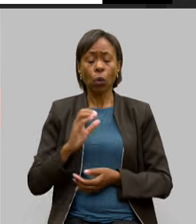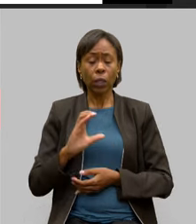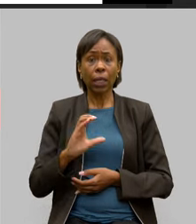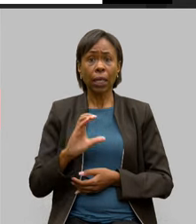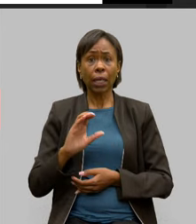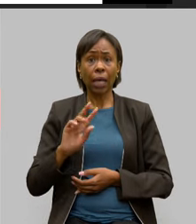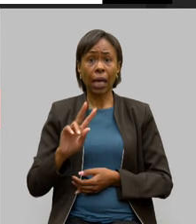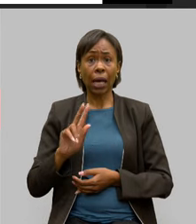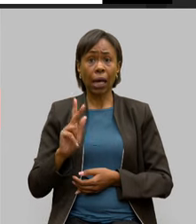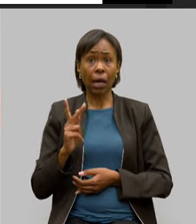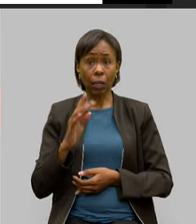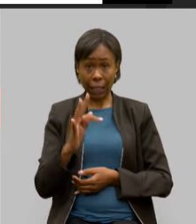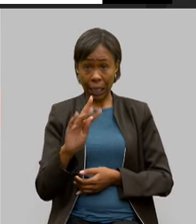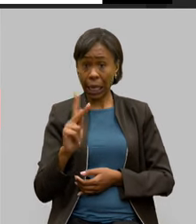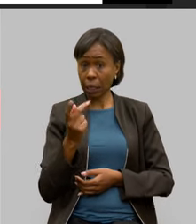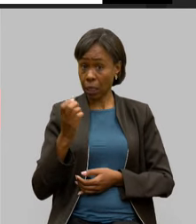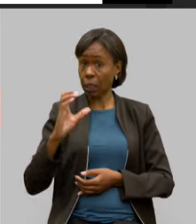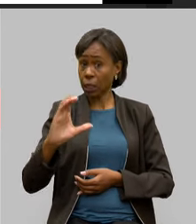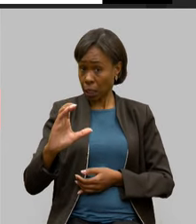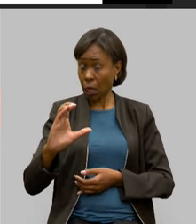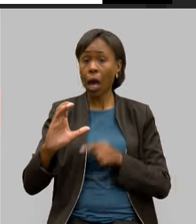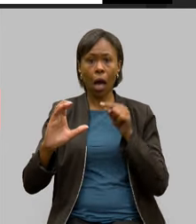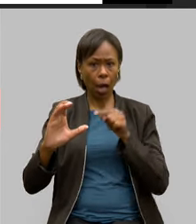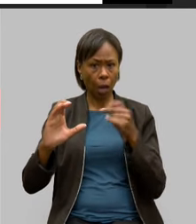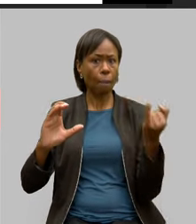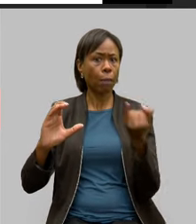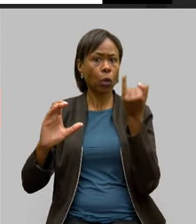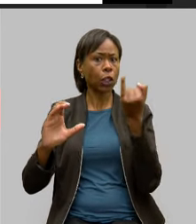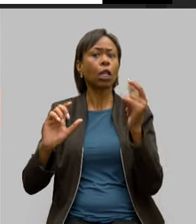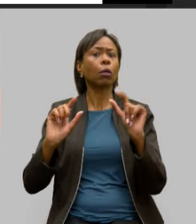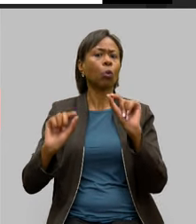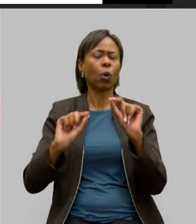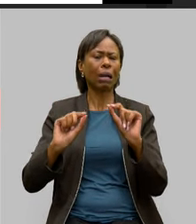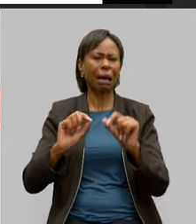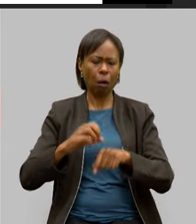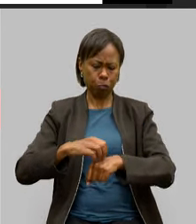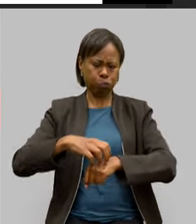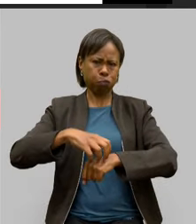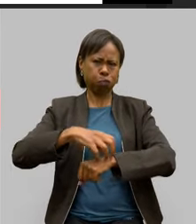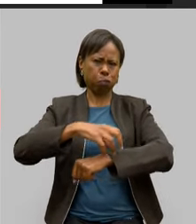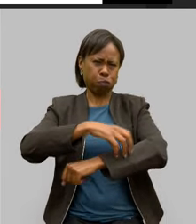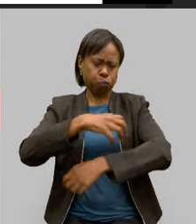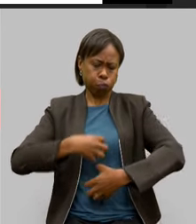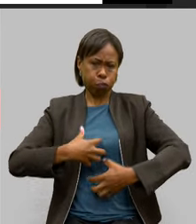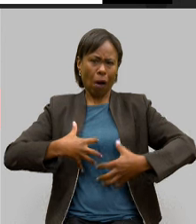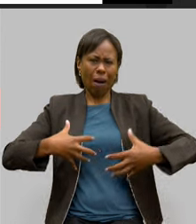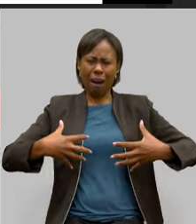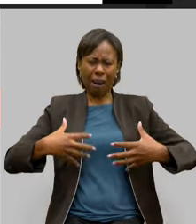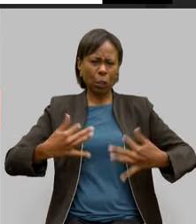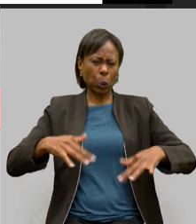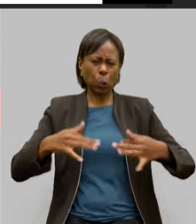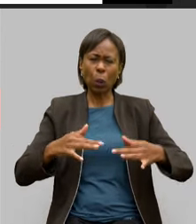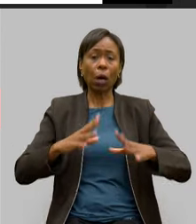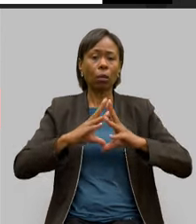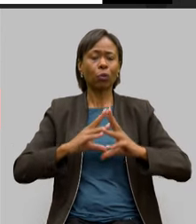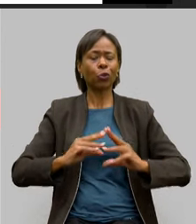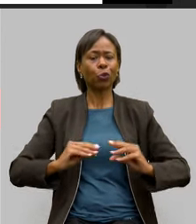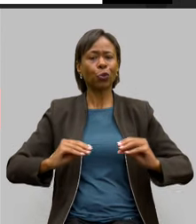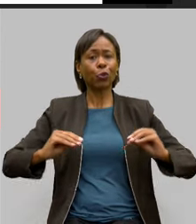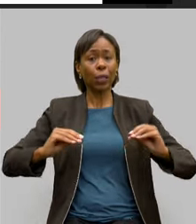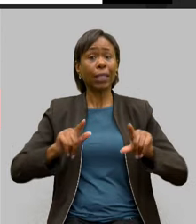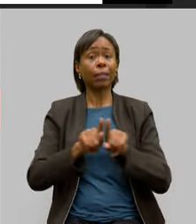importante pela sua capacidade sua potência antiinflamatória é de 20 vezes maior que a da Aspirina por exemplo e a